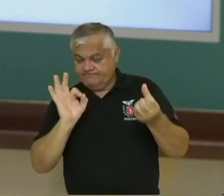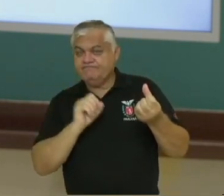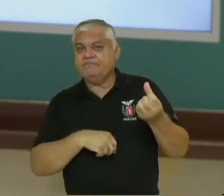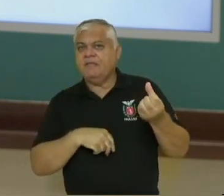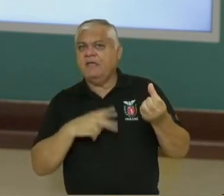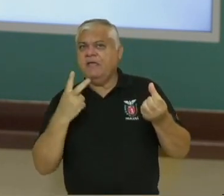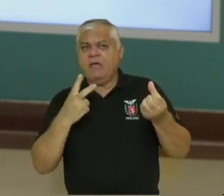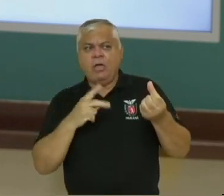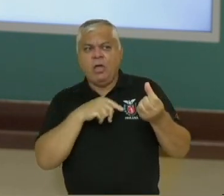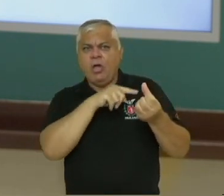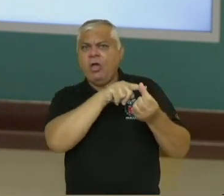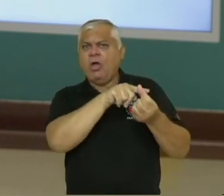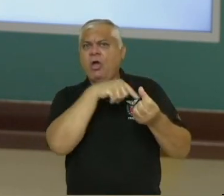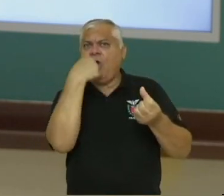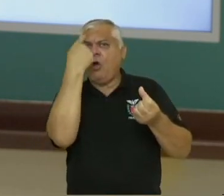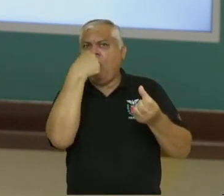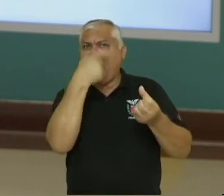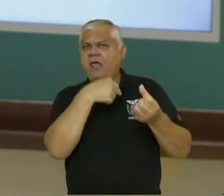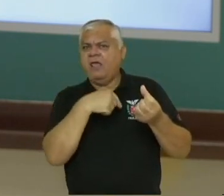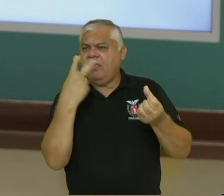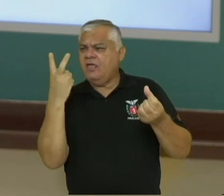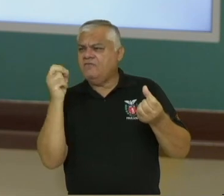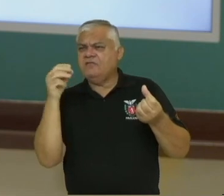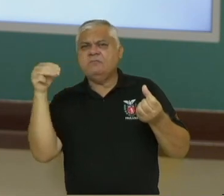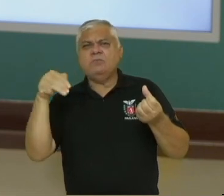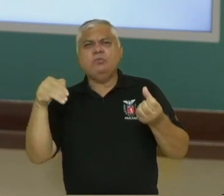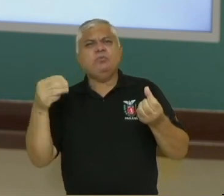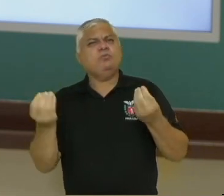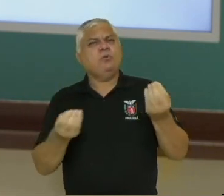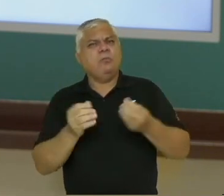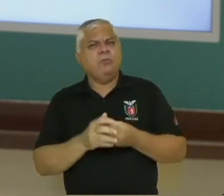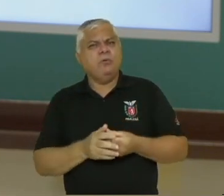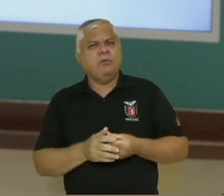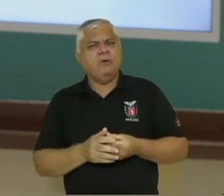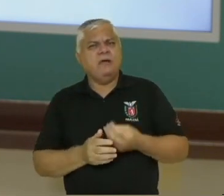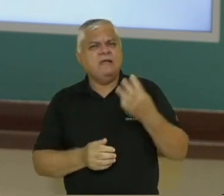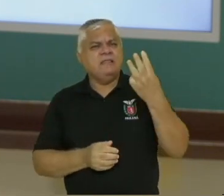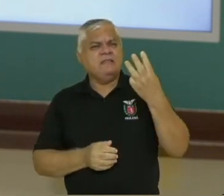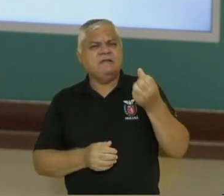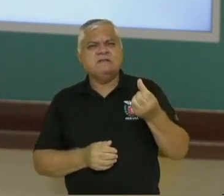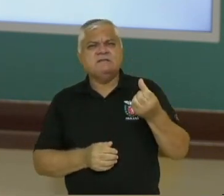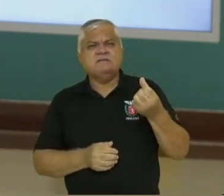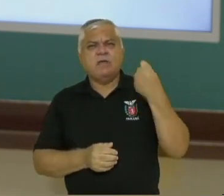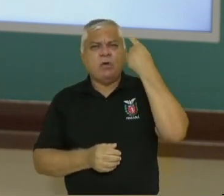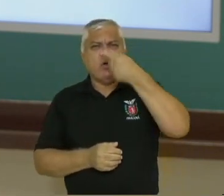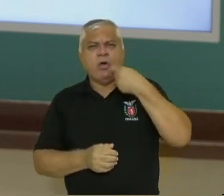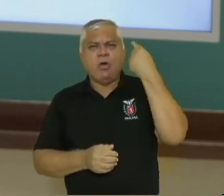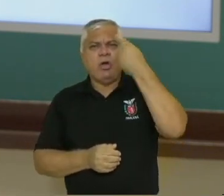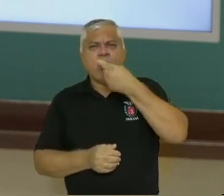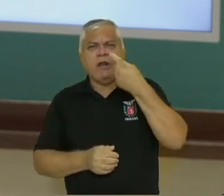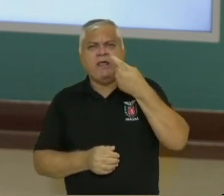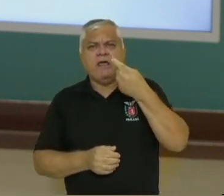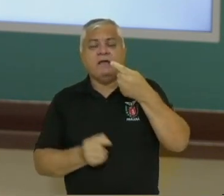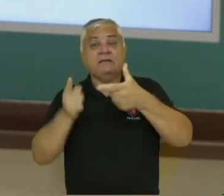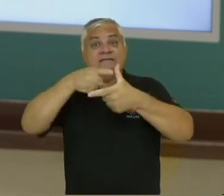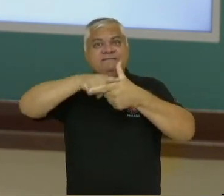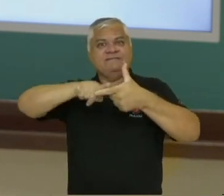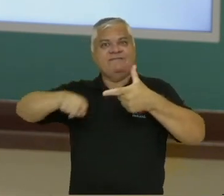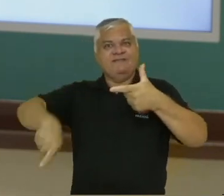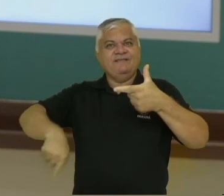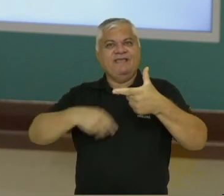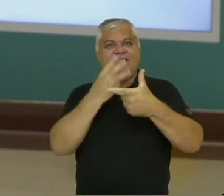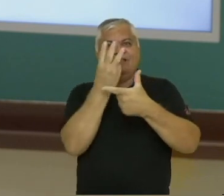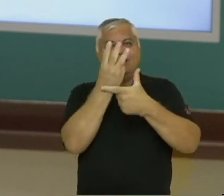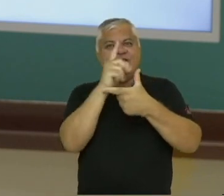minutos. Eu vou dar uma arrumadinha. Então, o que eu vou fazer? A velocidade, eu vou pegar o 36 e dividir por 3,6, conforme aquela regra que a